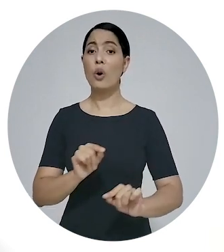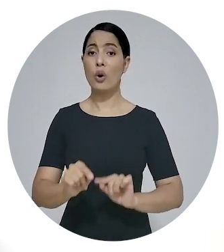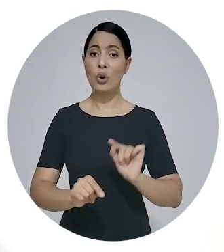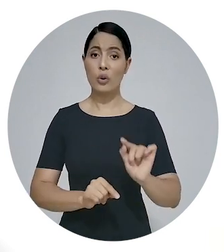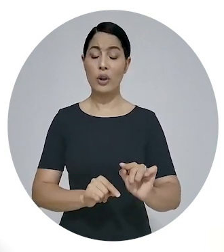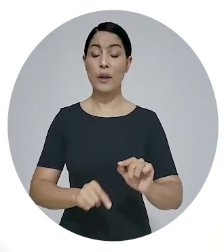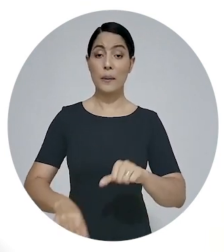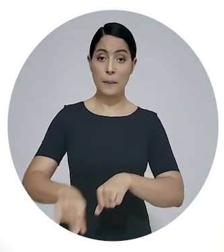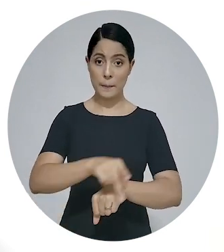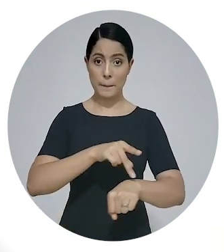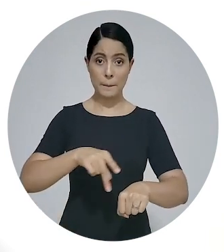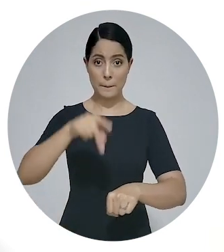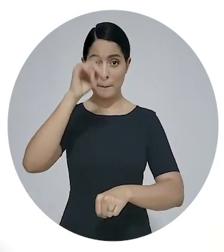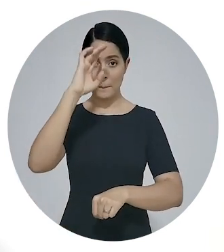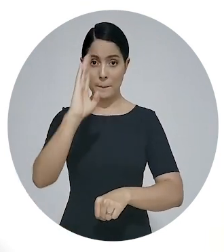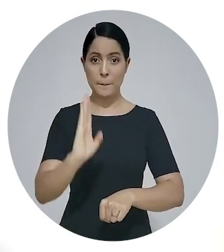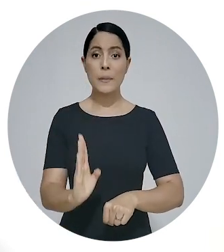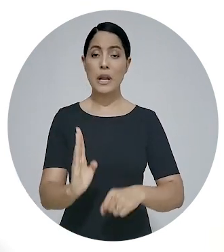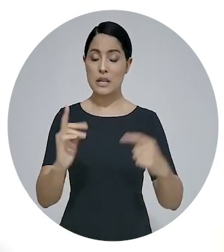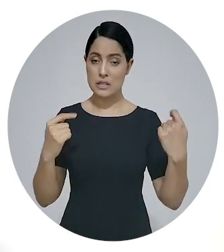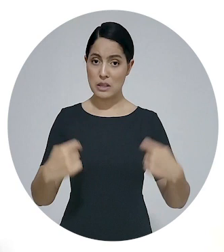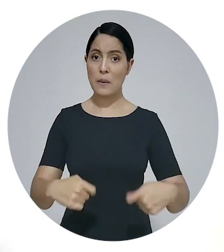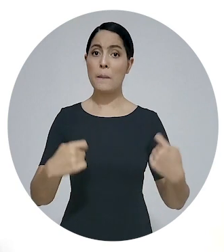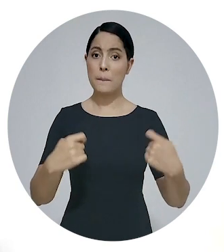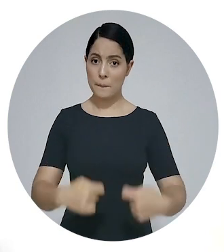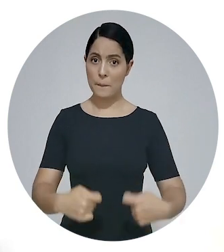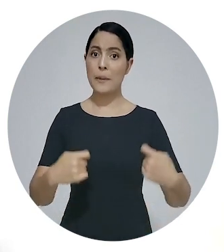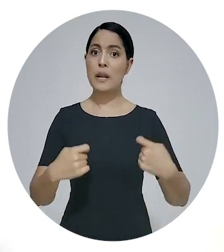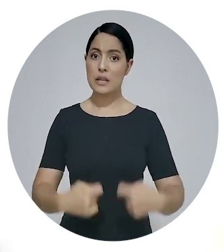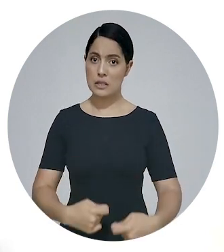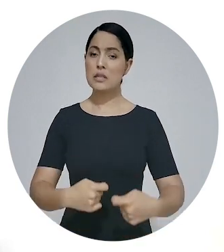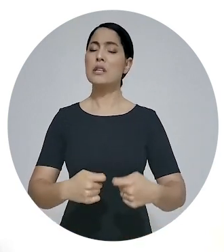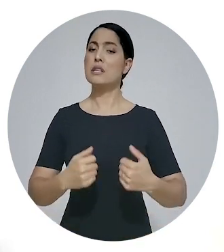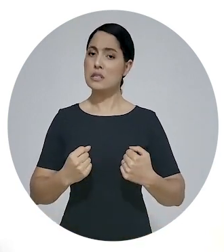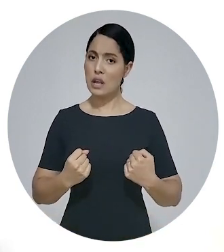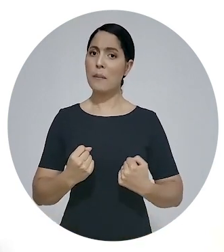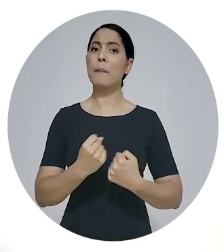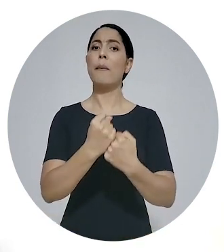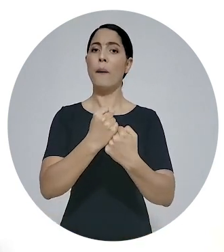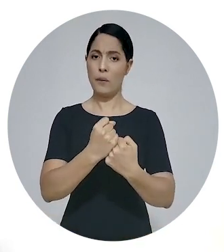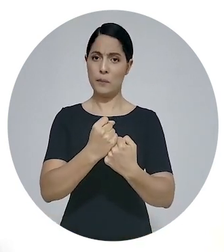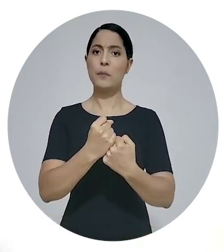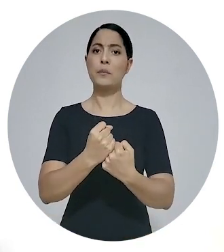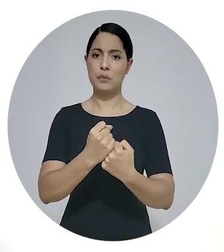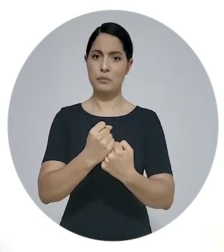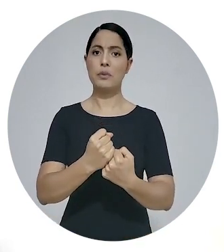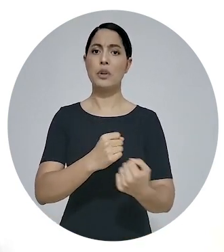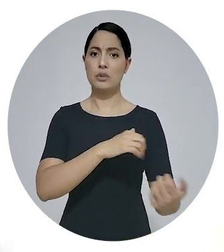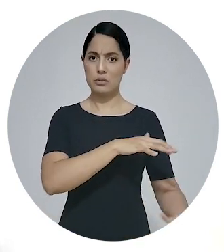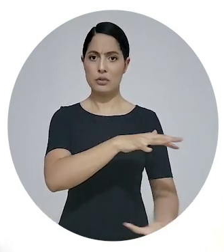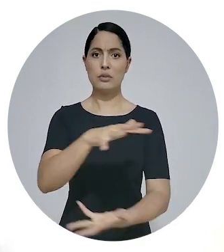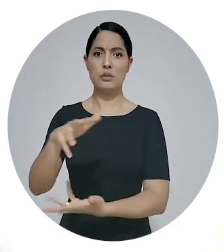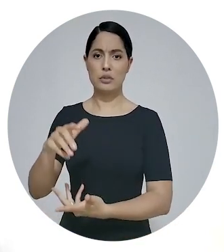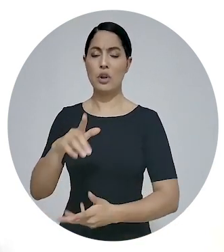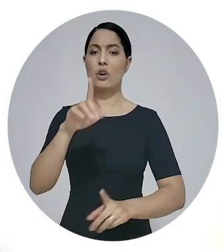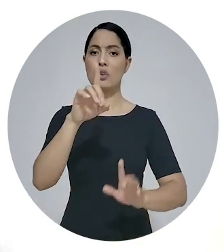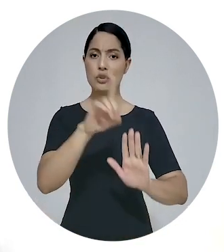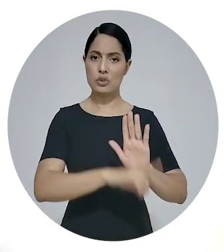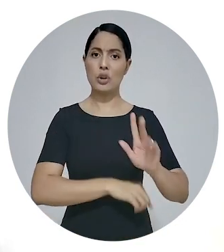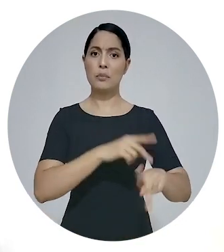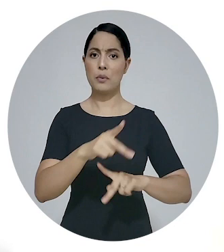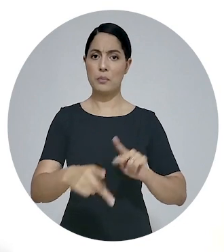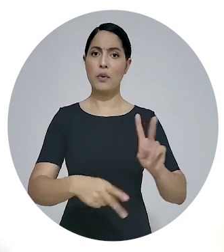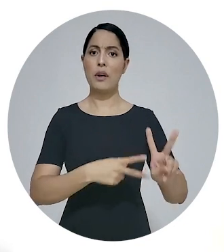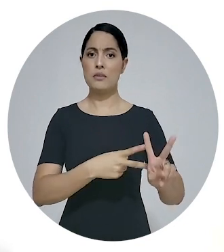da legitimidade da participação do Brasil como subscritor desses diplomas